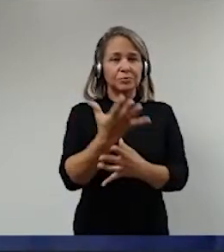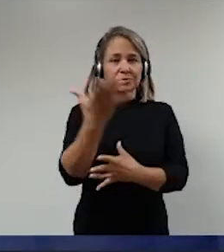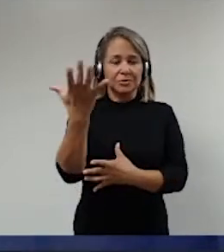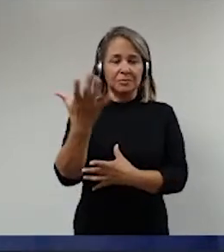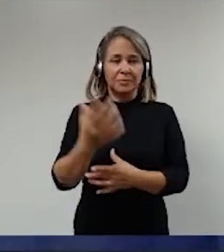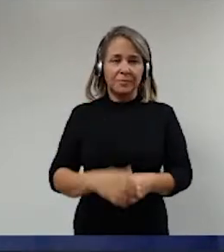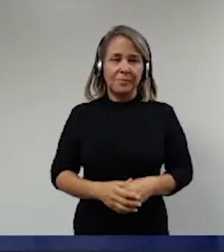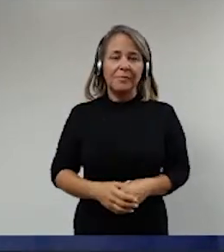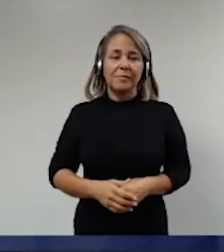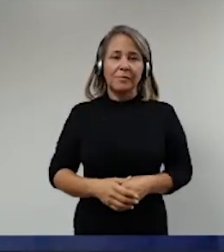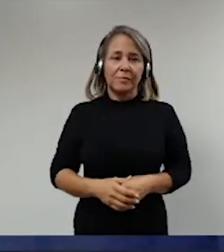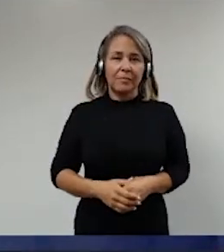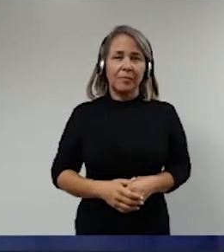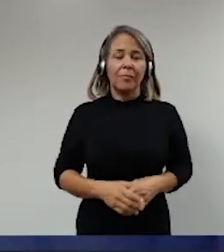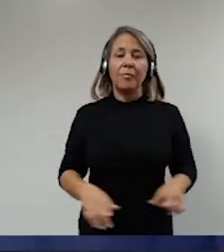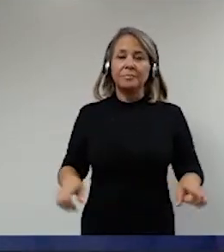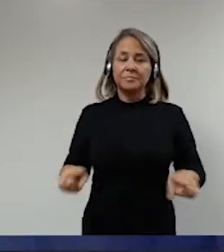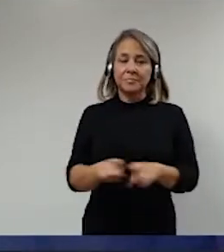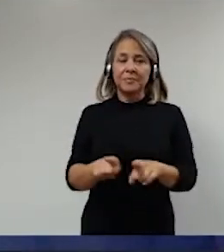Também